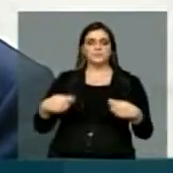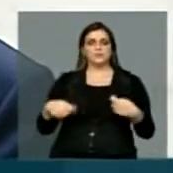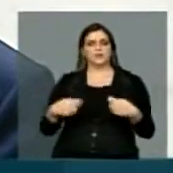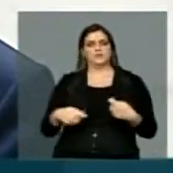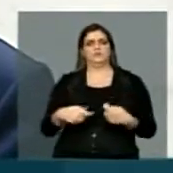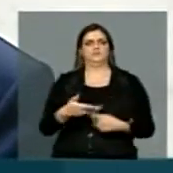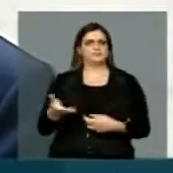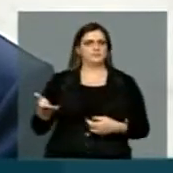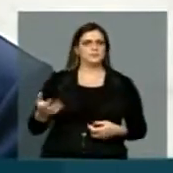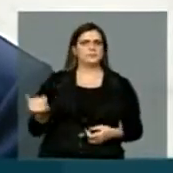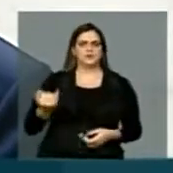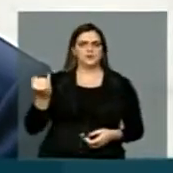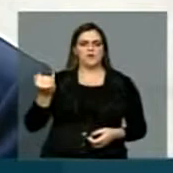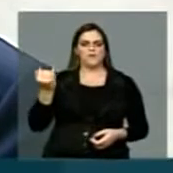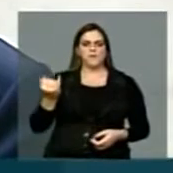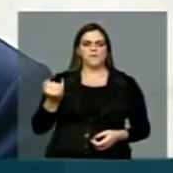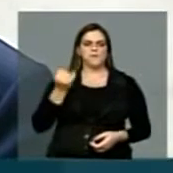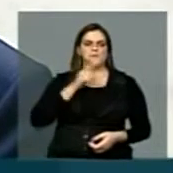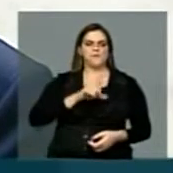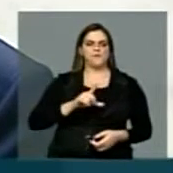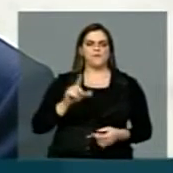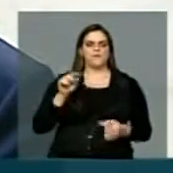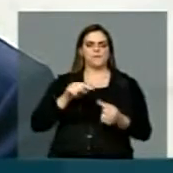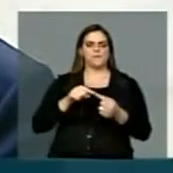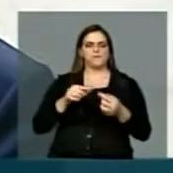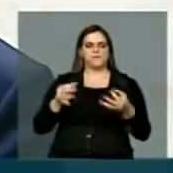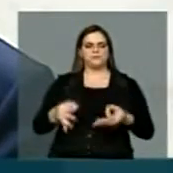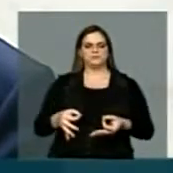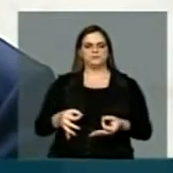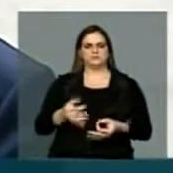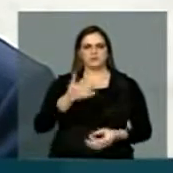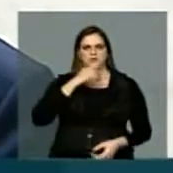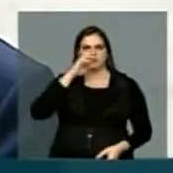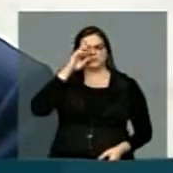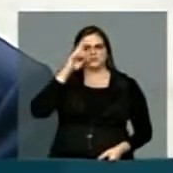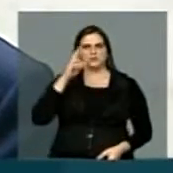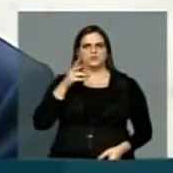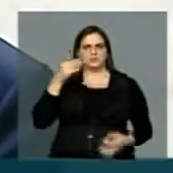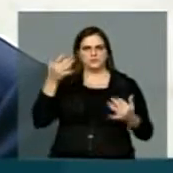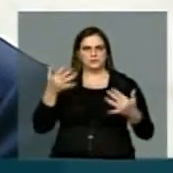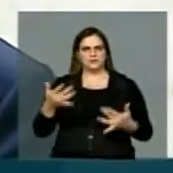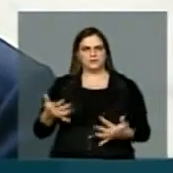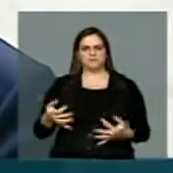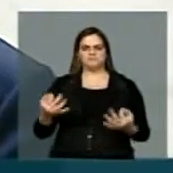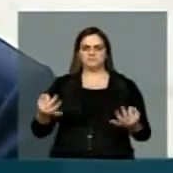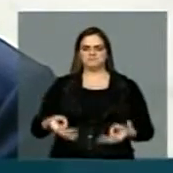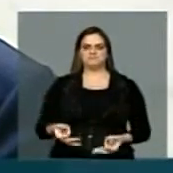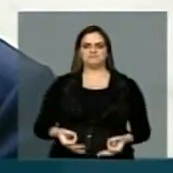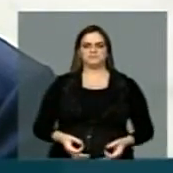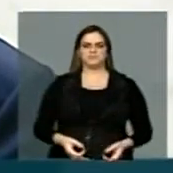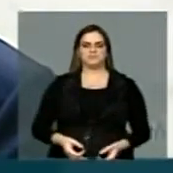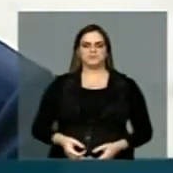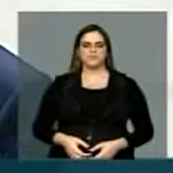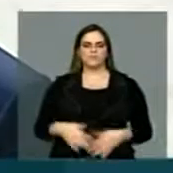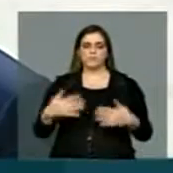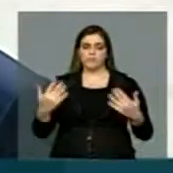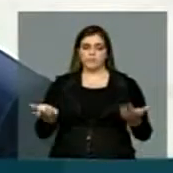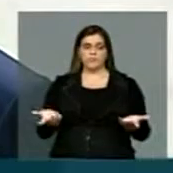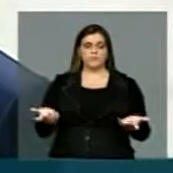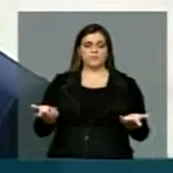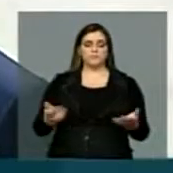essas comunas possam atender a esses objetivos que Vossa Excelência delineou com tanta precisão e clareza.